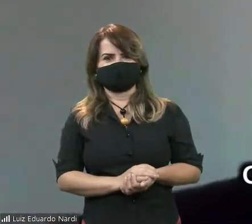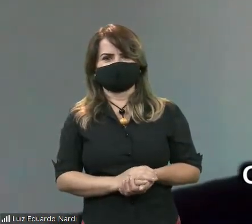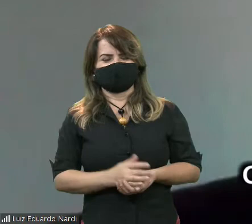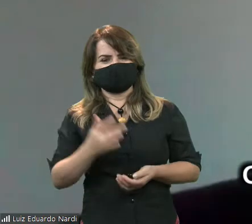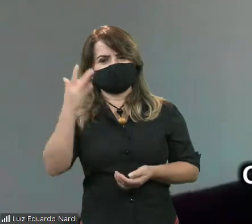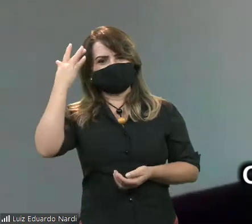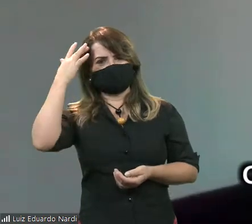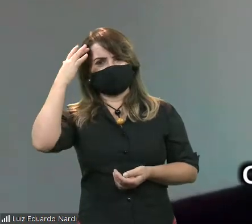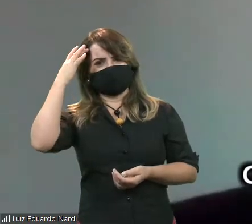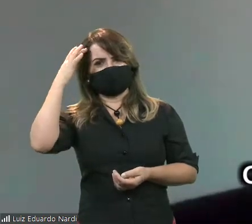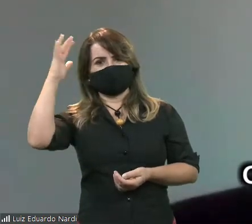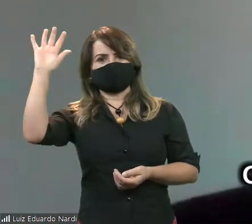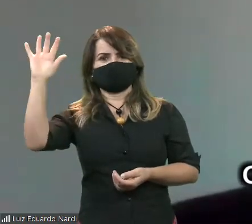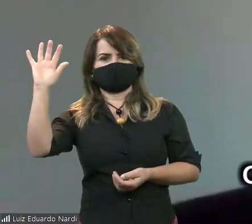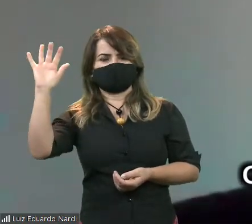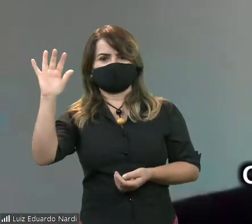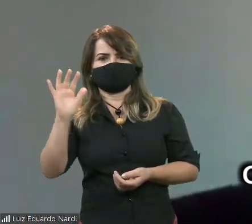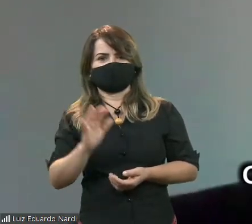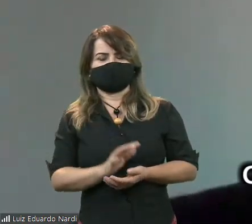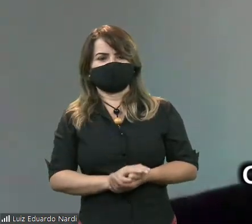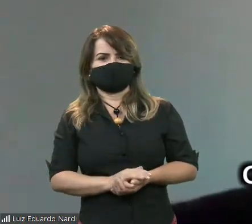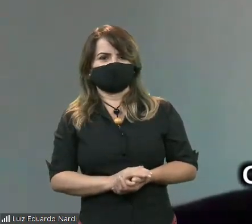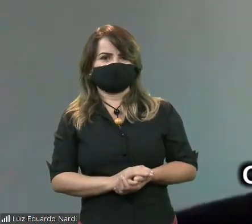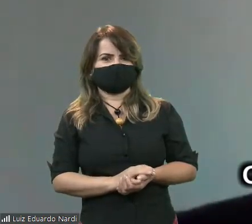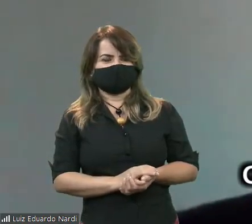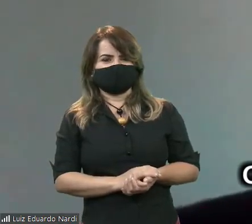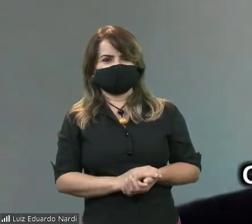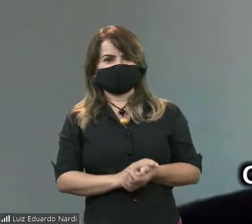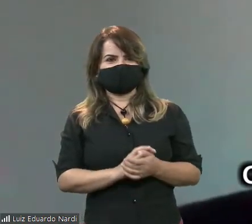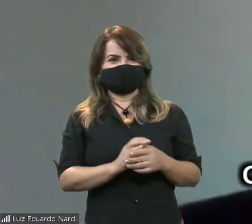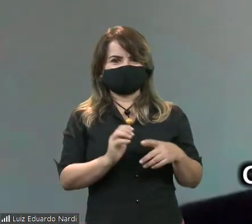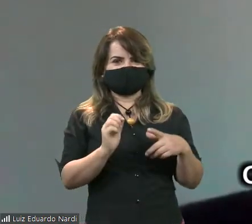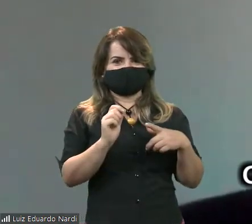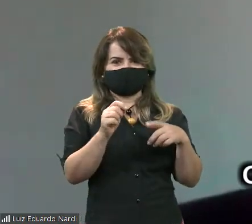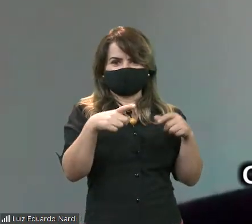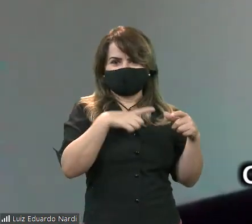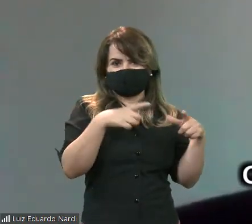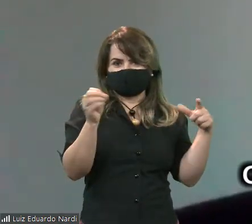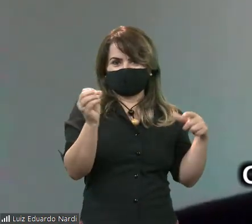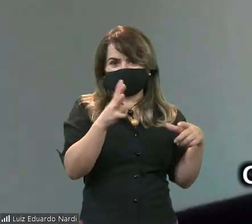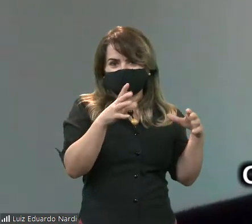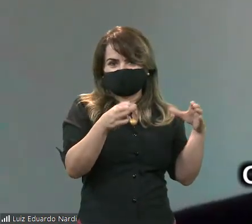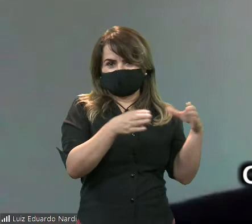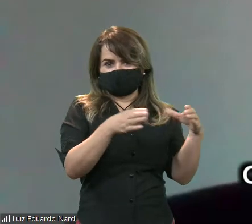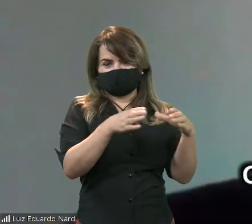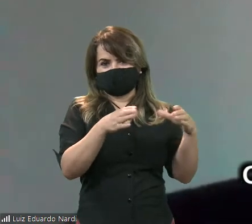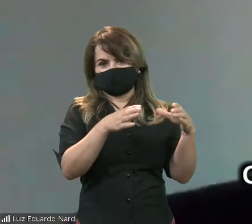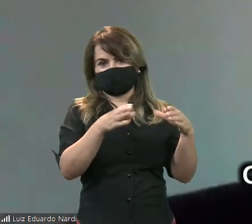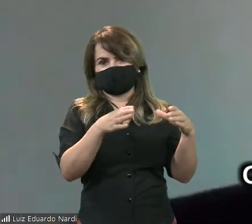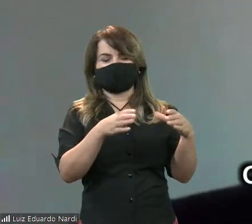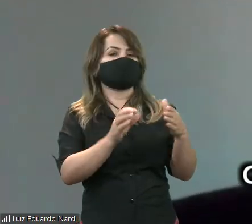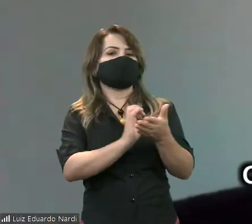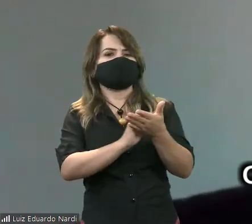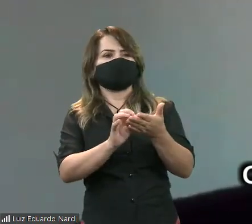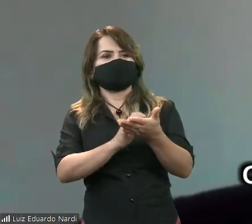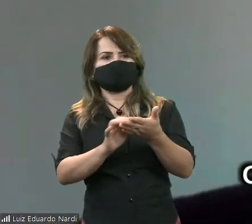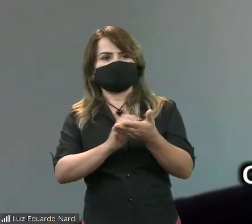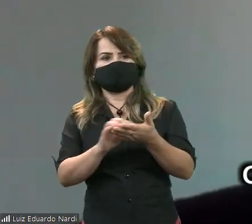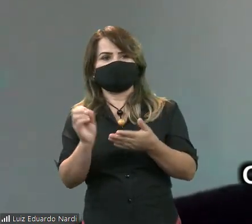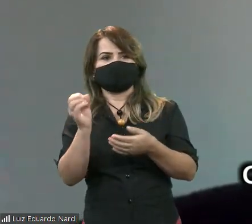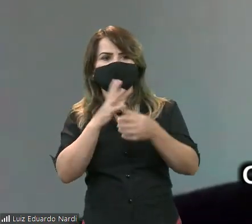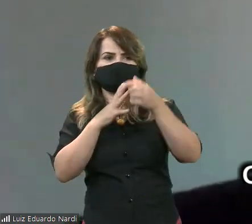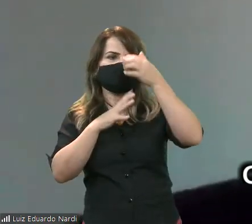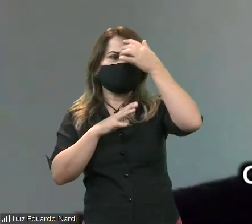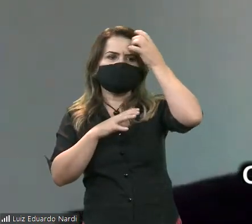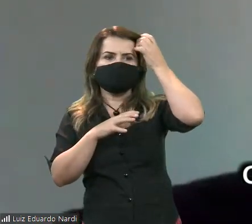Vossa Excelência e pelas suas colocações. Criar-se um novo grupo, uma nova secretaria, um novo centro, eu